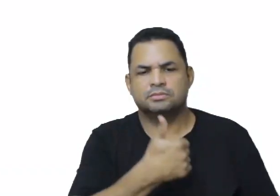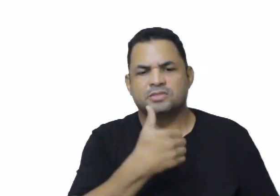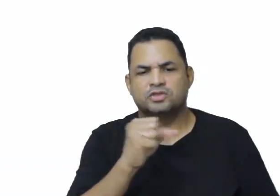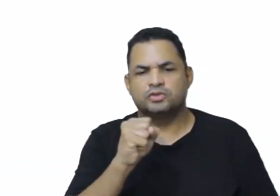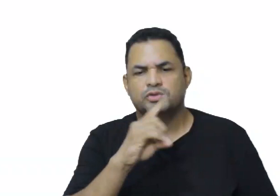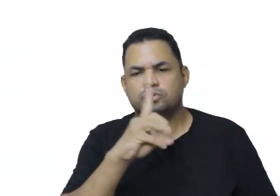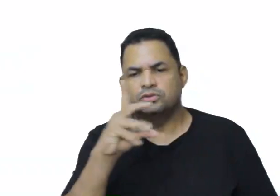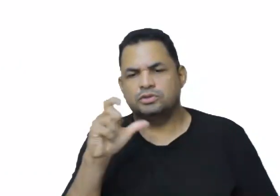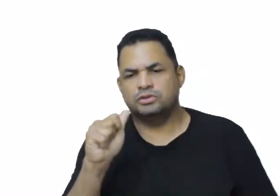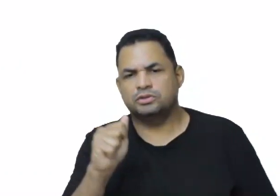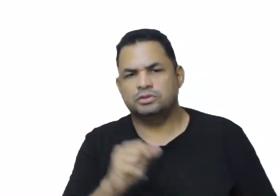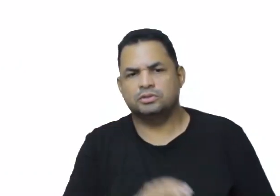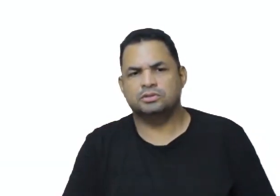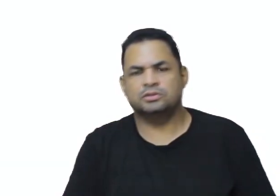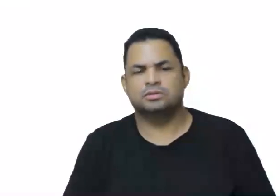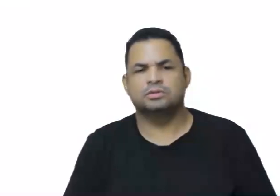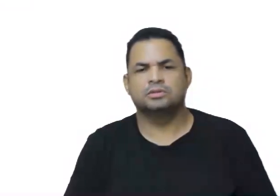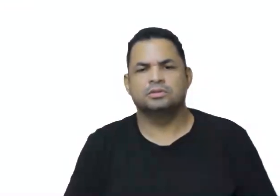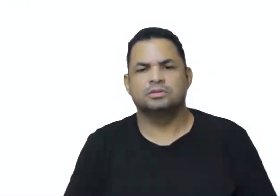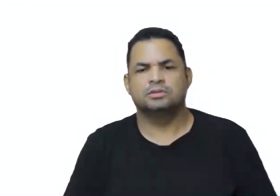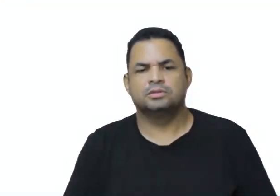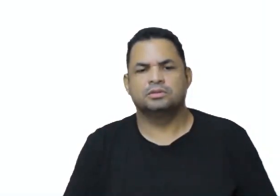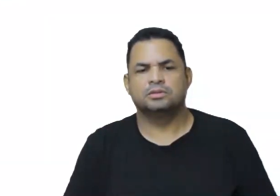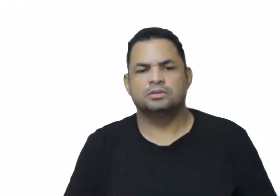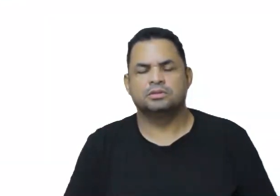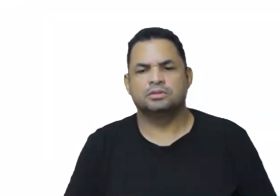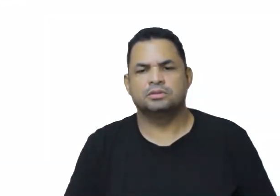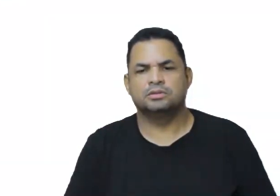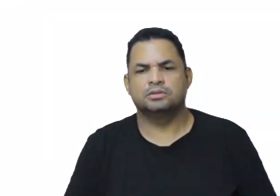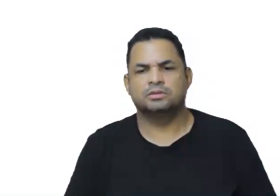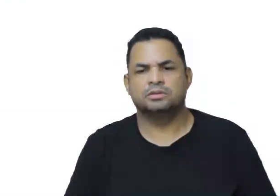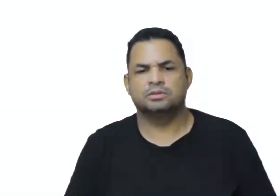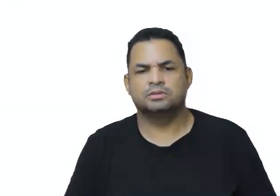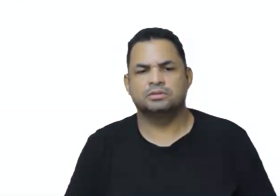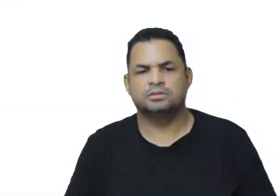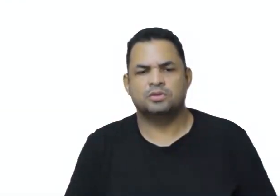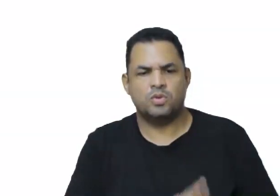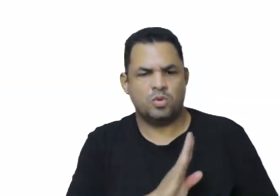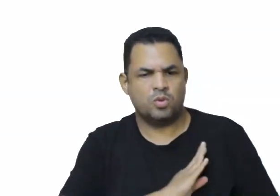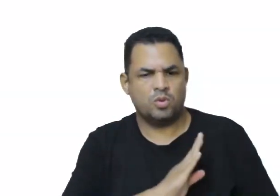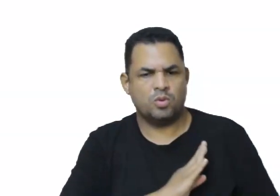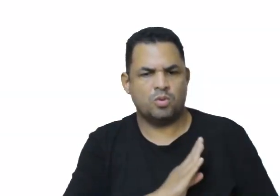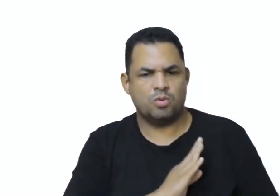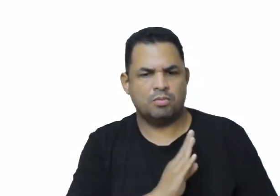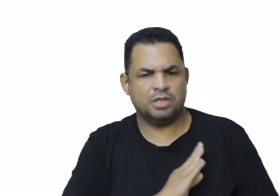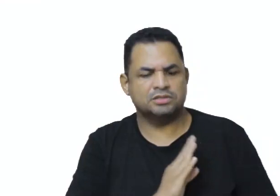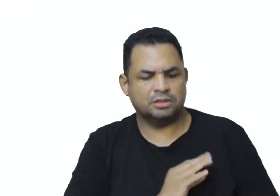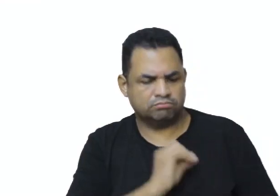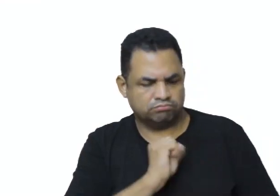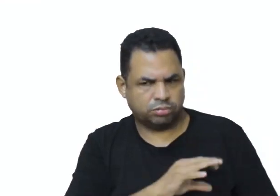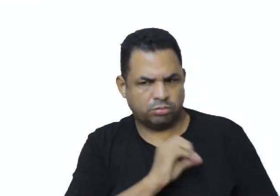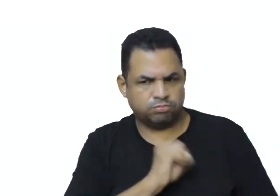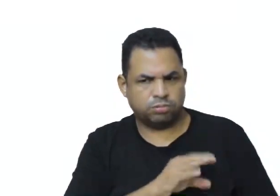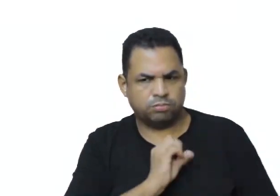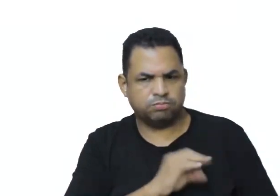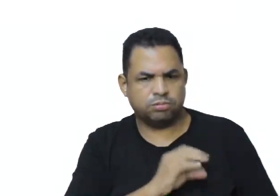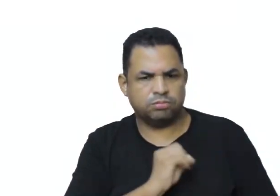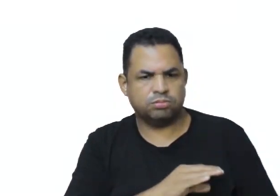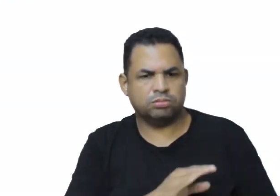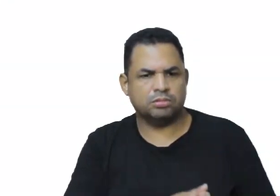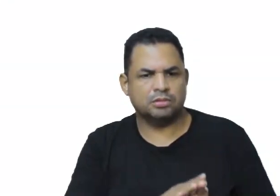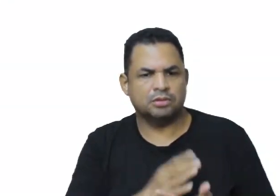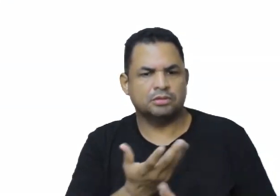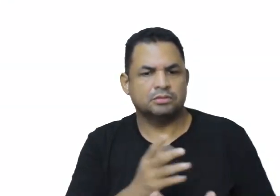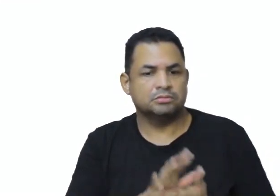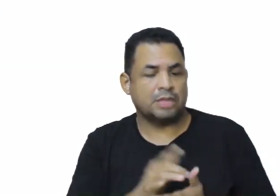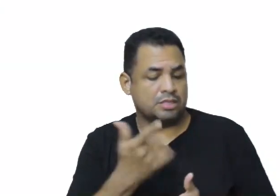18 dias e 4... Opa, deixa eu voltar aqui. 18 dias, né? O coração começa a funcionar e o embrião ainda não